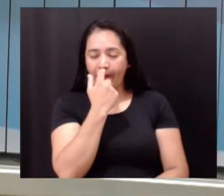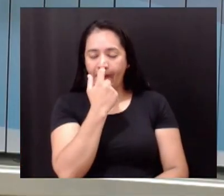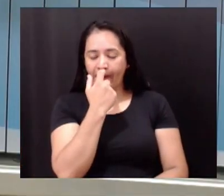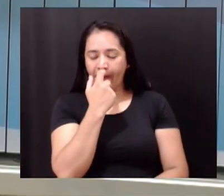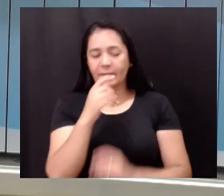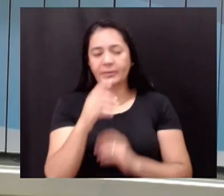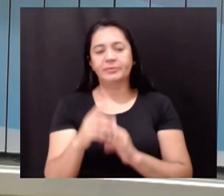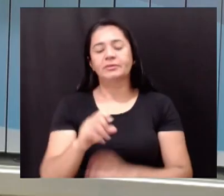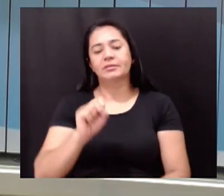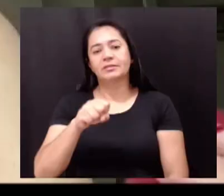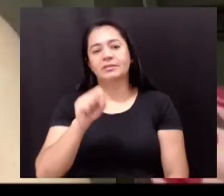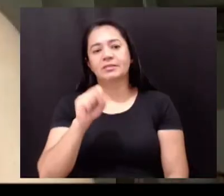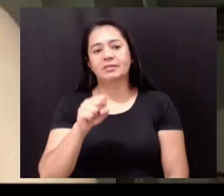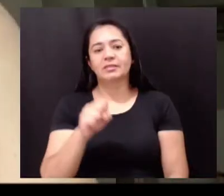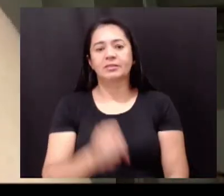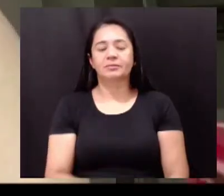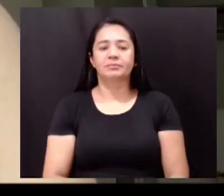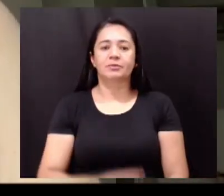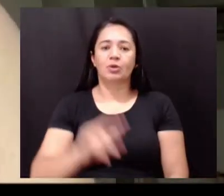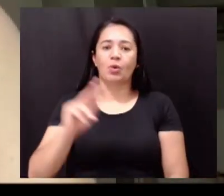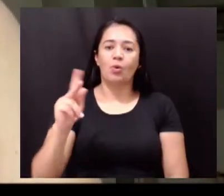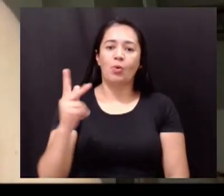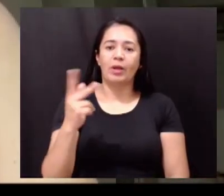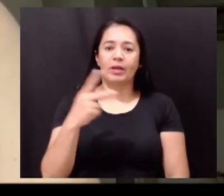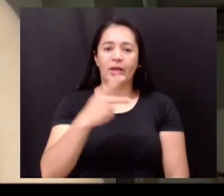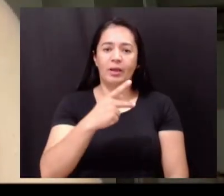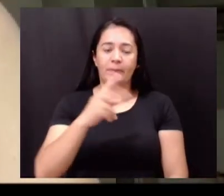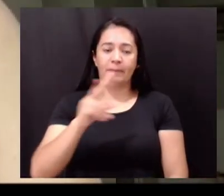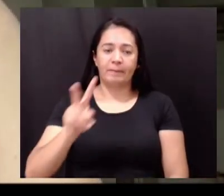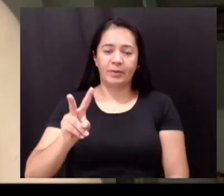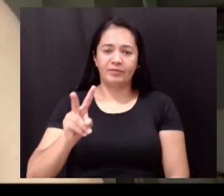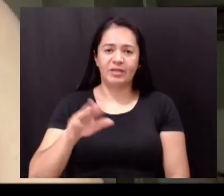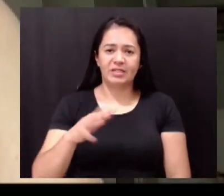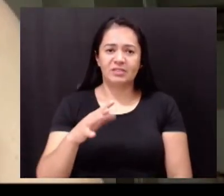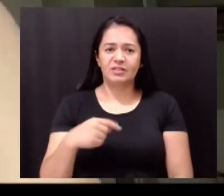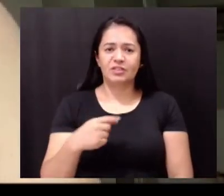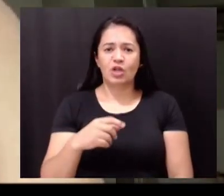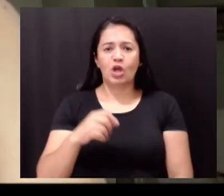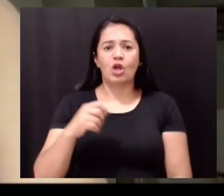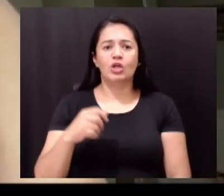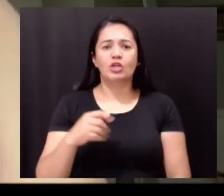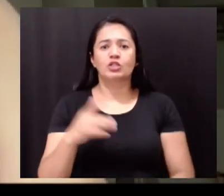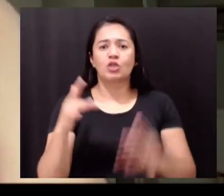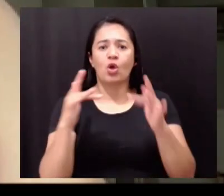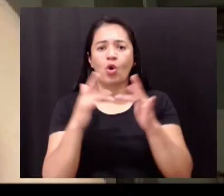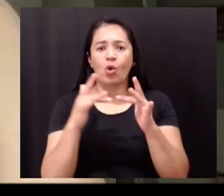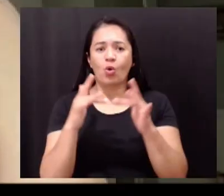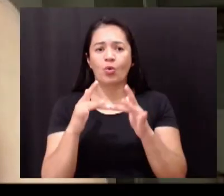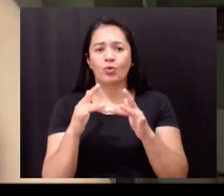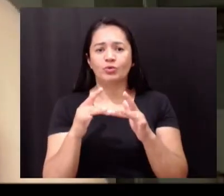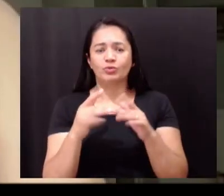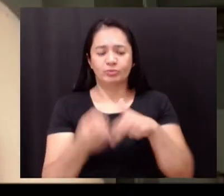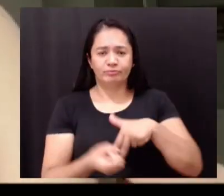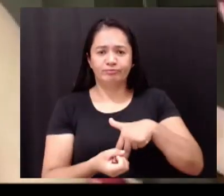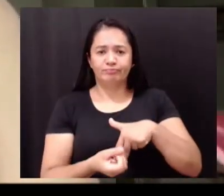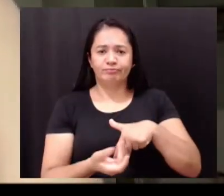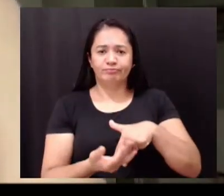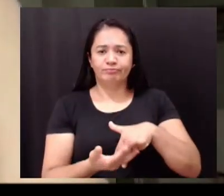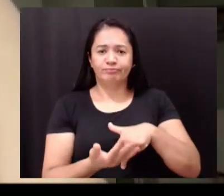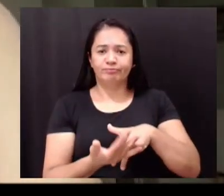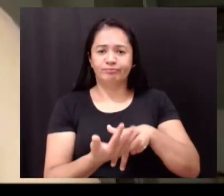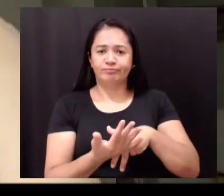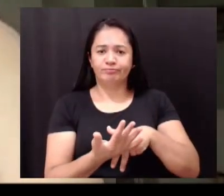Exatamente. O HPV, quando a gente tem a infecção ou contato com ele, não necessariamente a gente vai ter algum